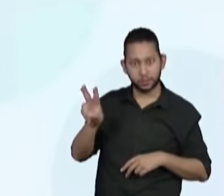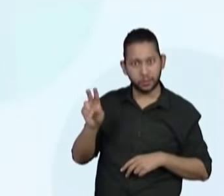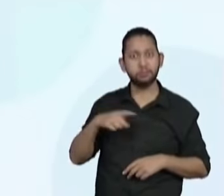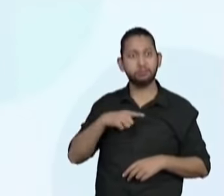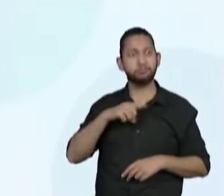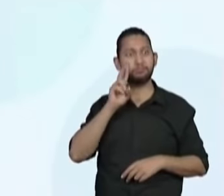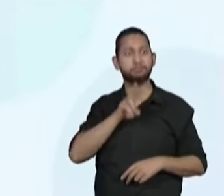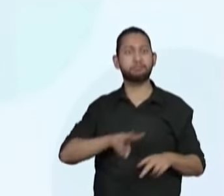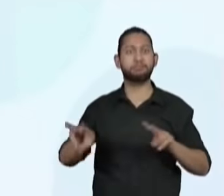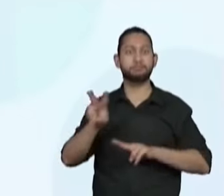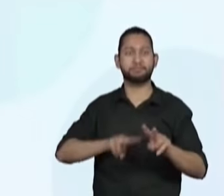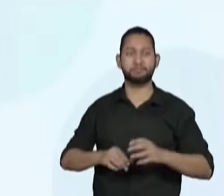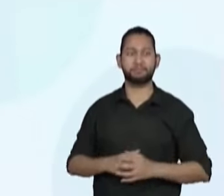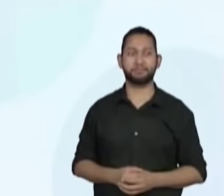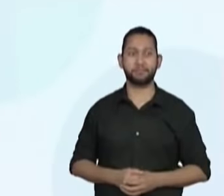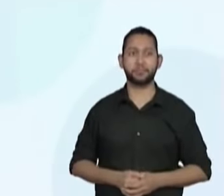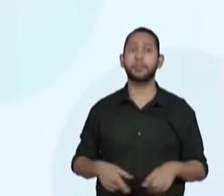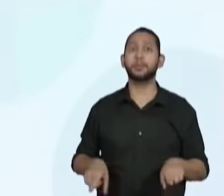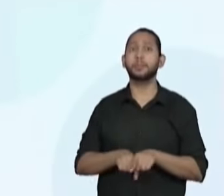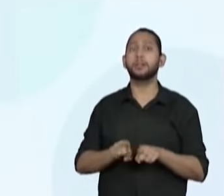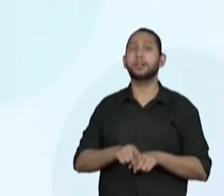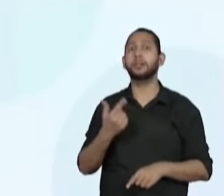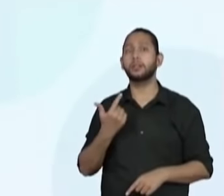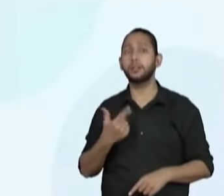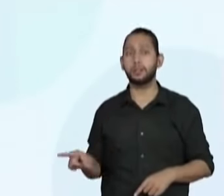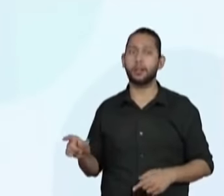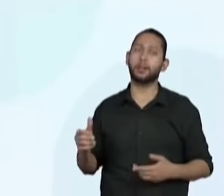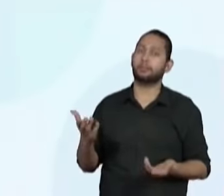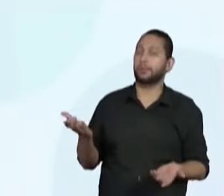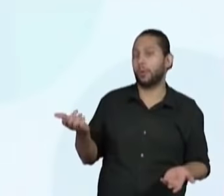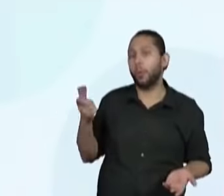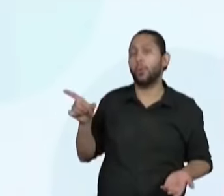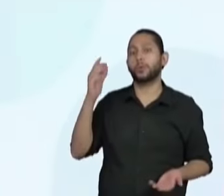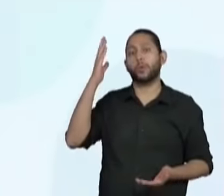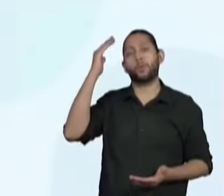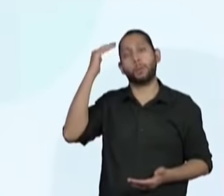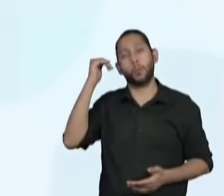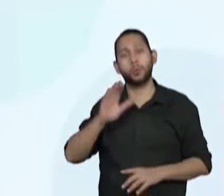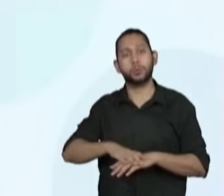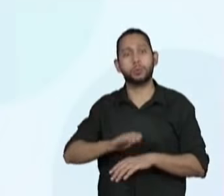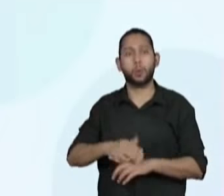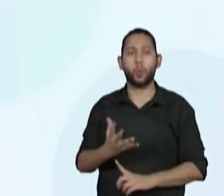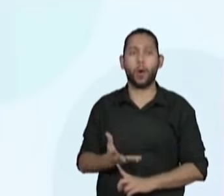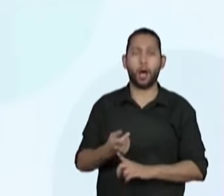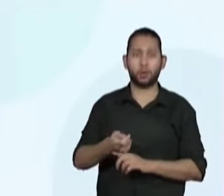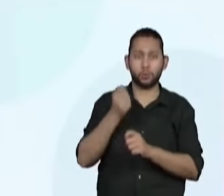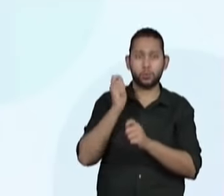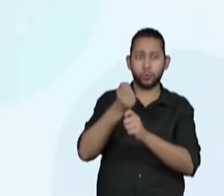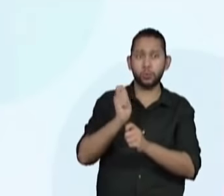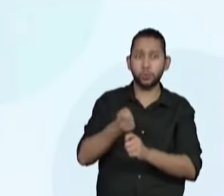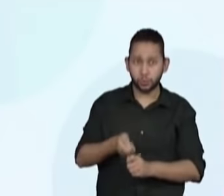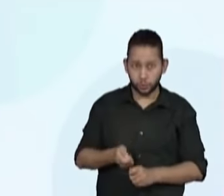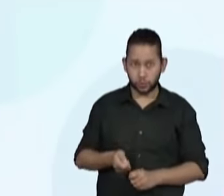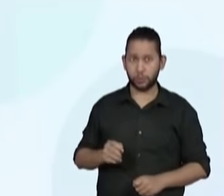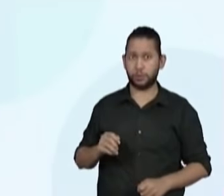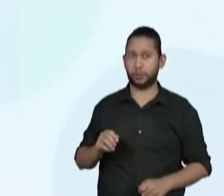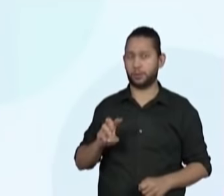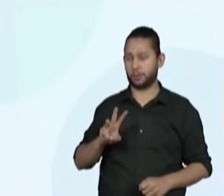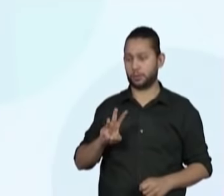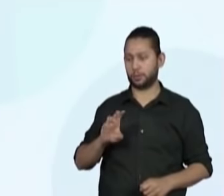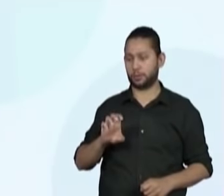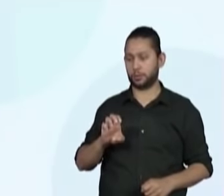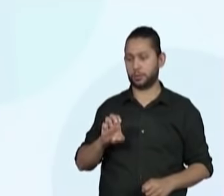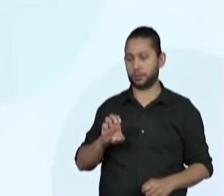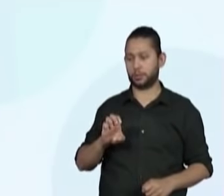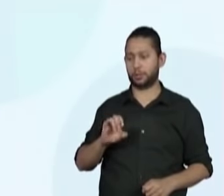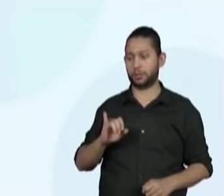E nós temos ainda também, né, um outro grande artista plástico, né, um escultor neoconcreto, Franz Weissmann também,